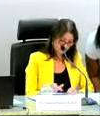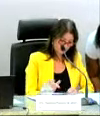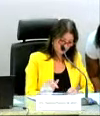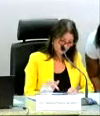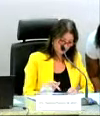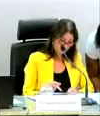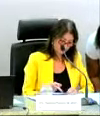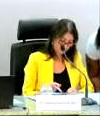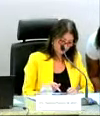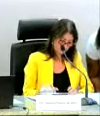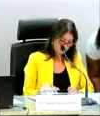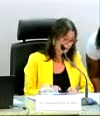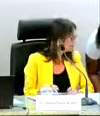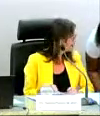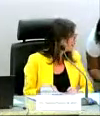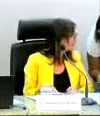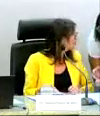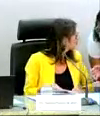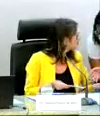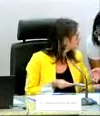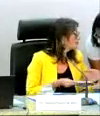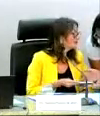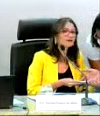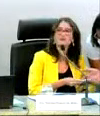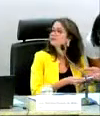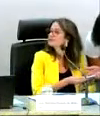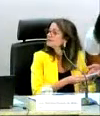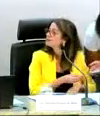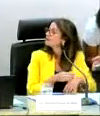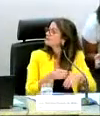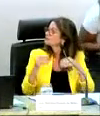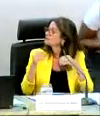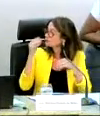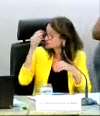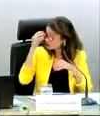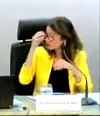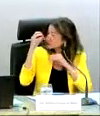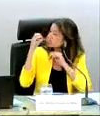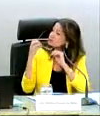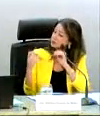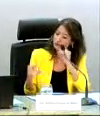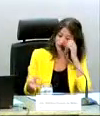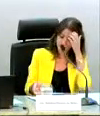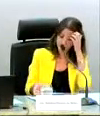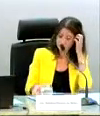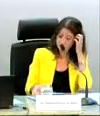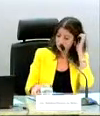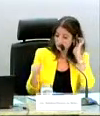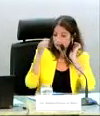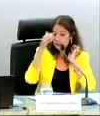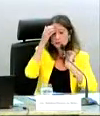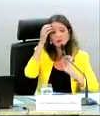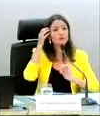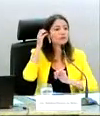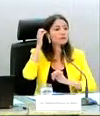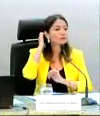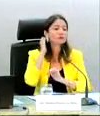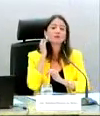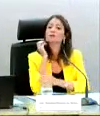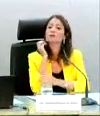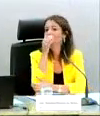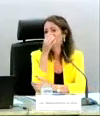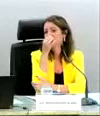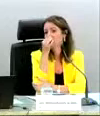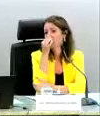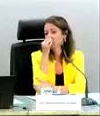de assistentes sociais, psicólogas e pessoas que estão lidando diretamente com a mulher que chega aos serviços públicos em situação de